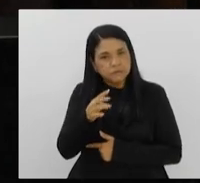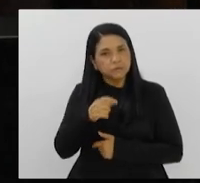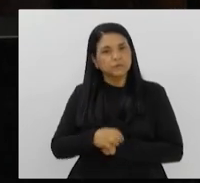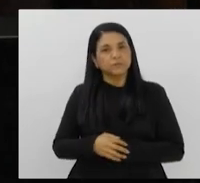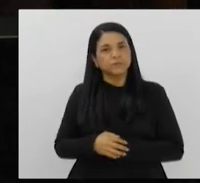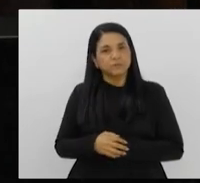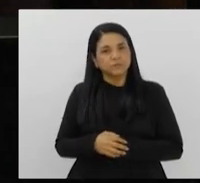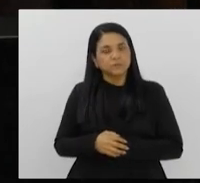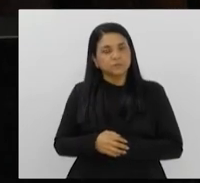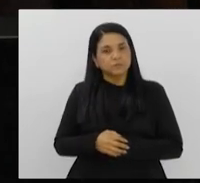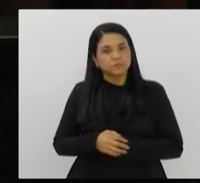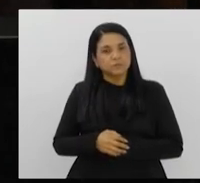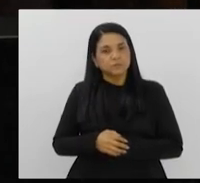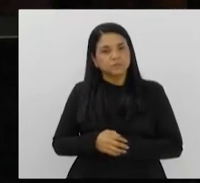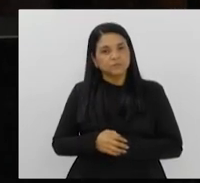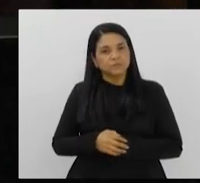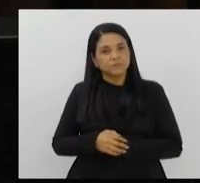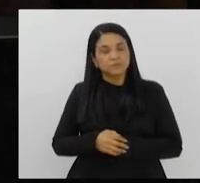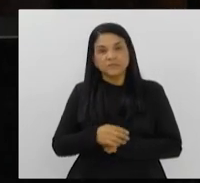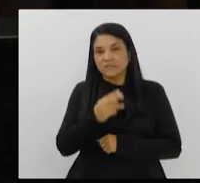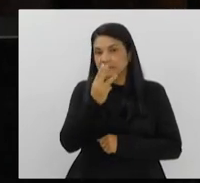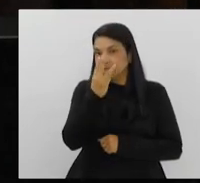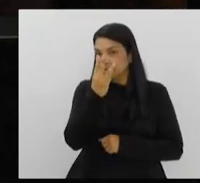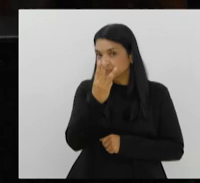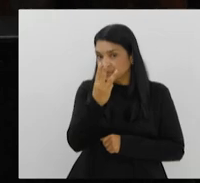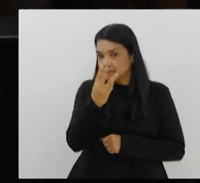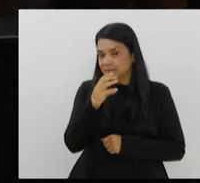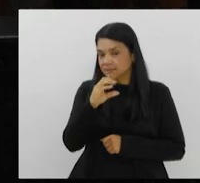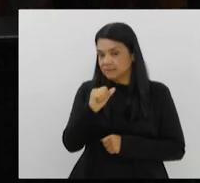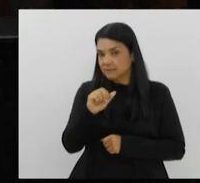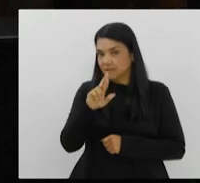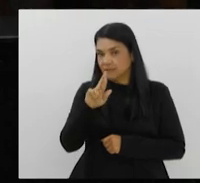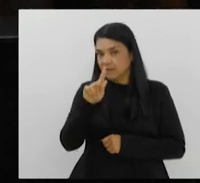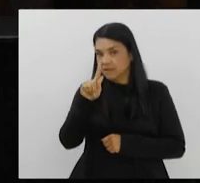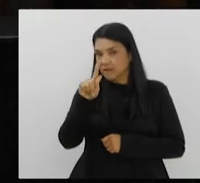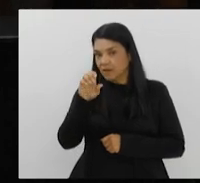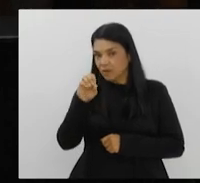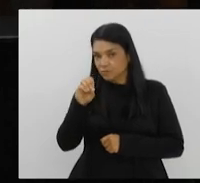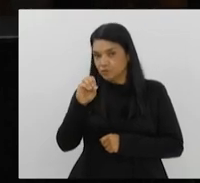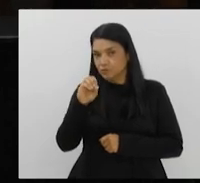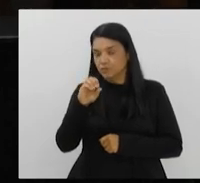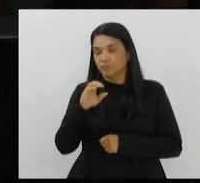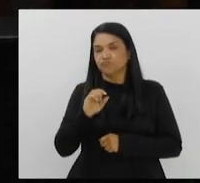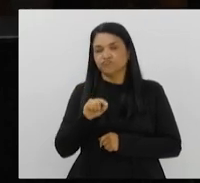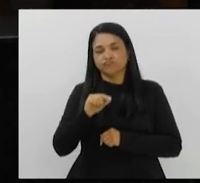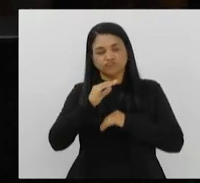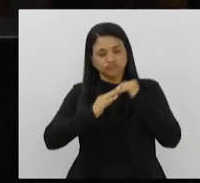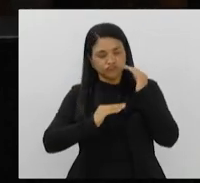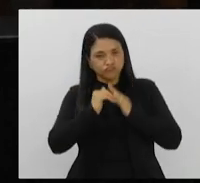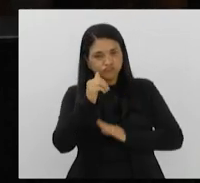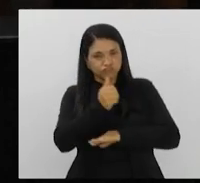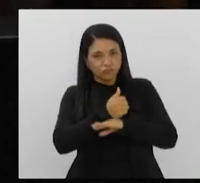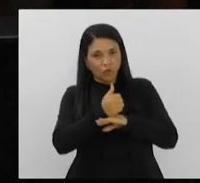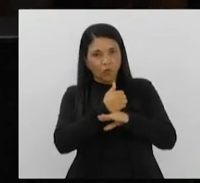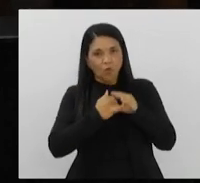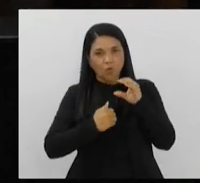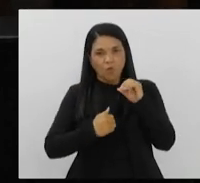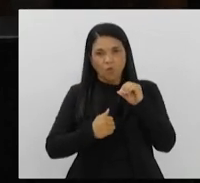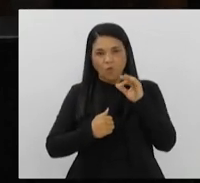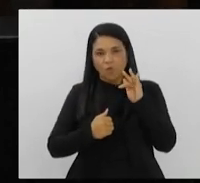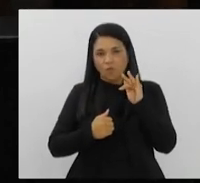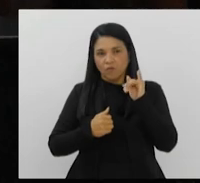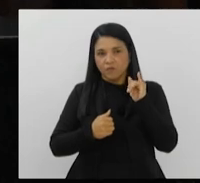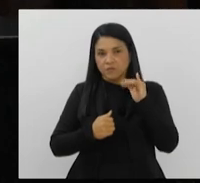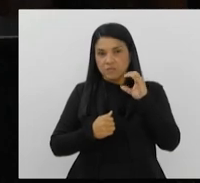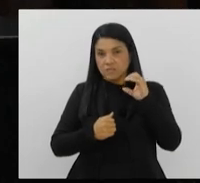que três cargos de oficineiro, esse profissional específico de alguma área